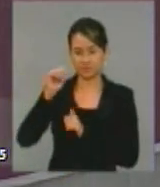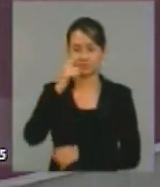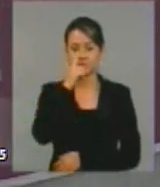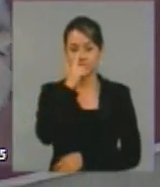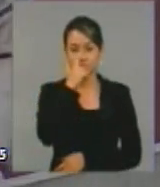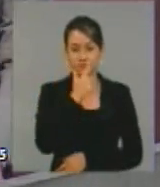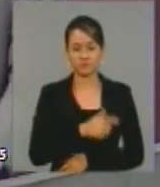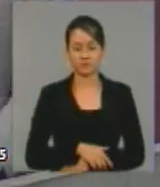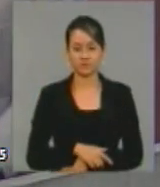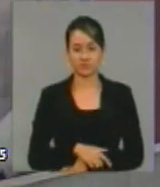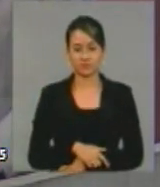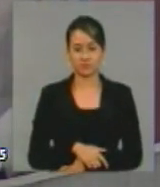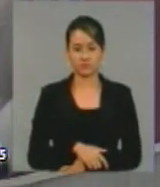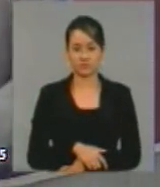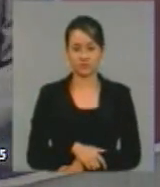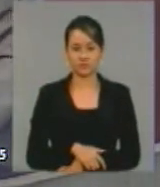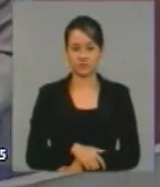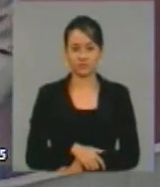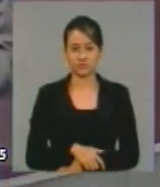fez.